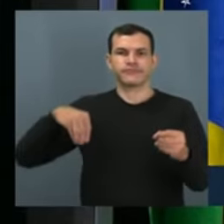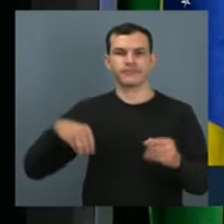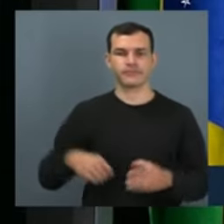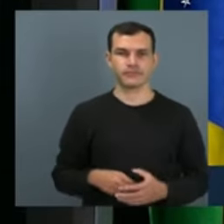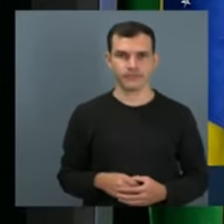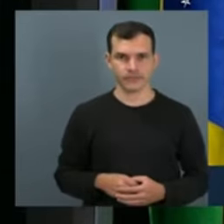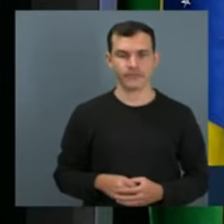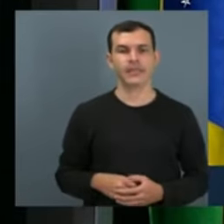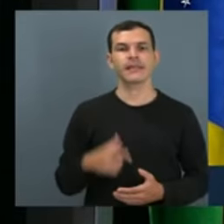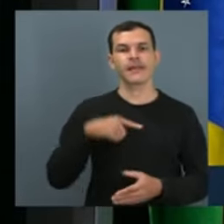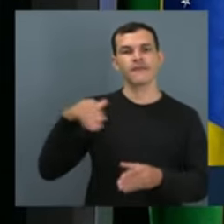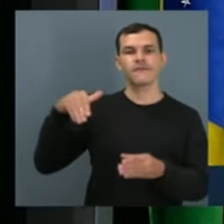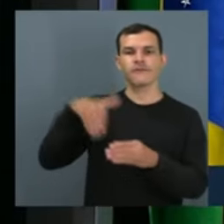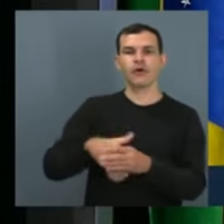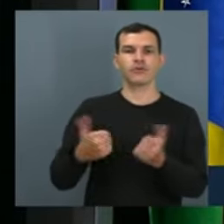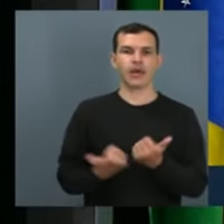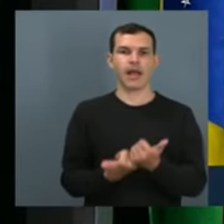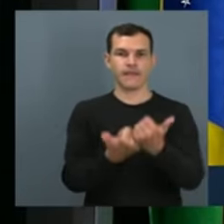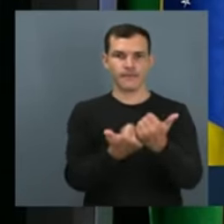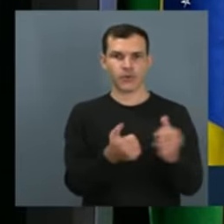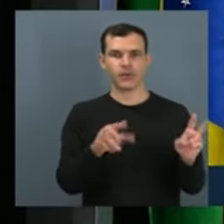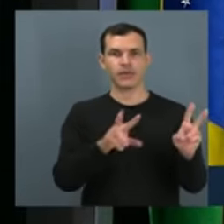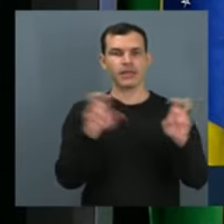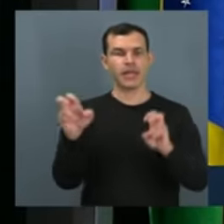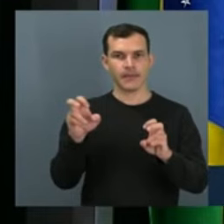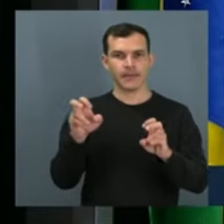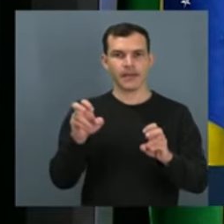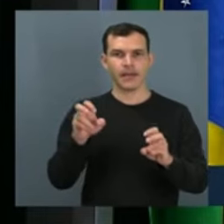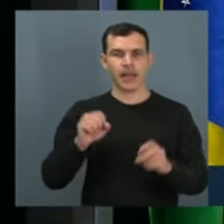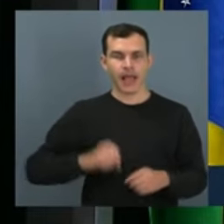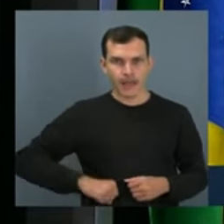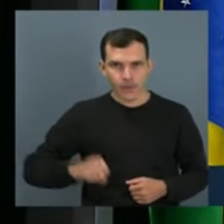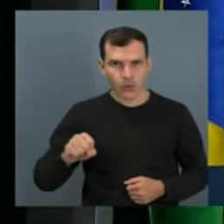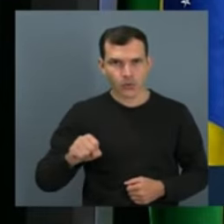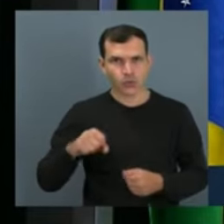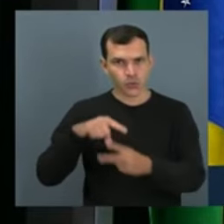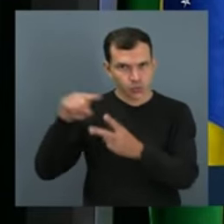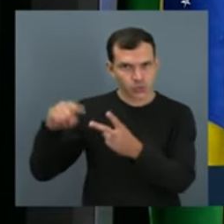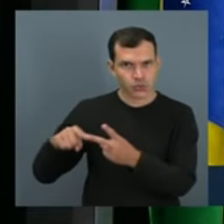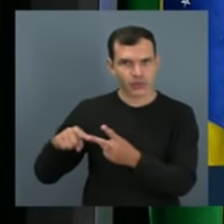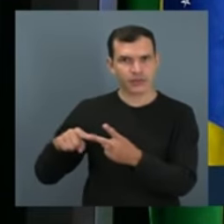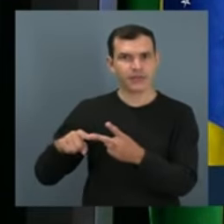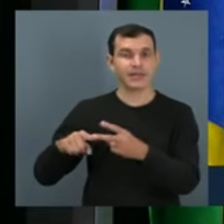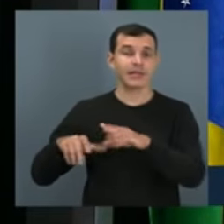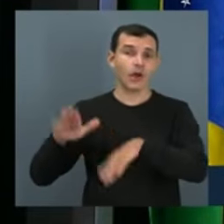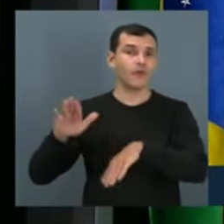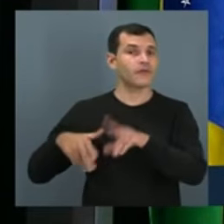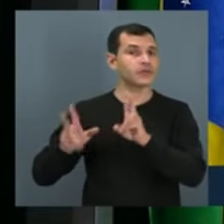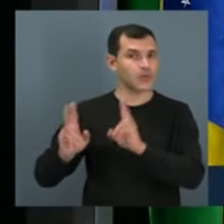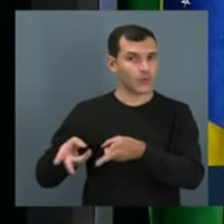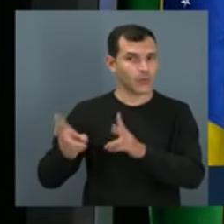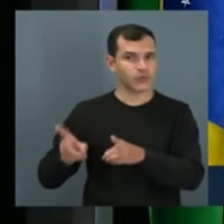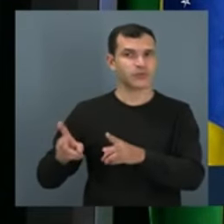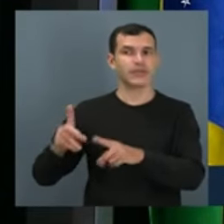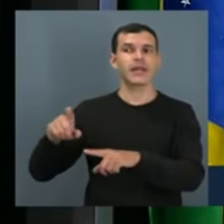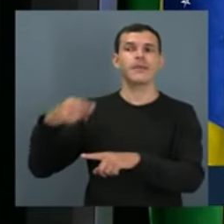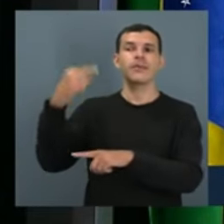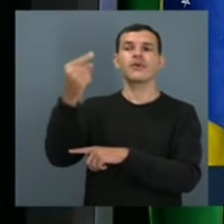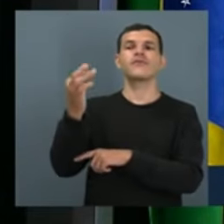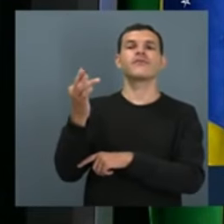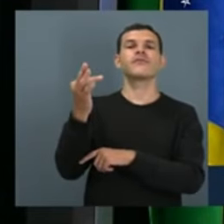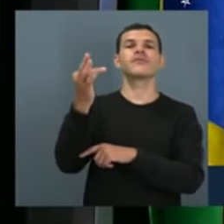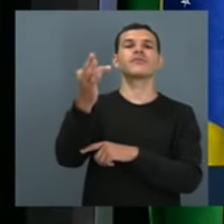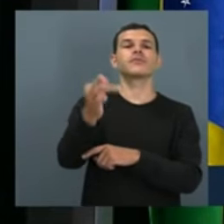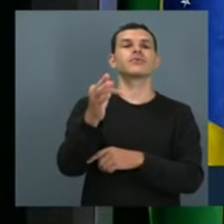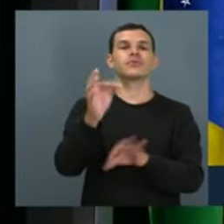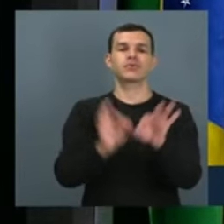ao aborto de ambos possivelmente deverão ser mantidos quando o julgamento for retomado no